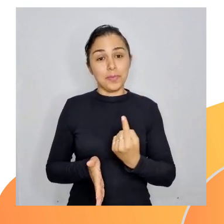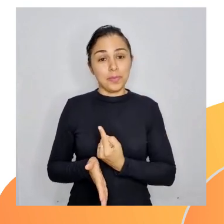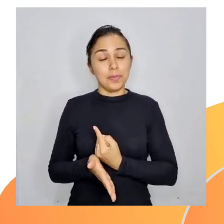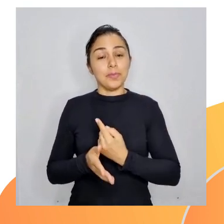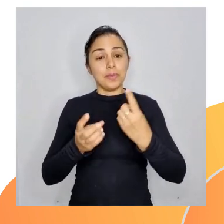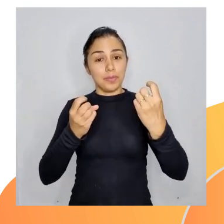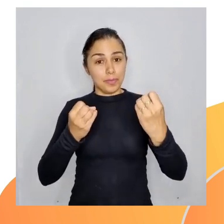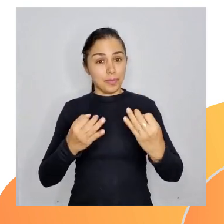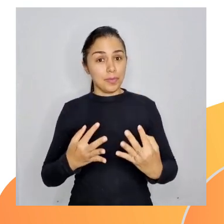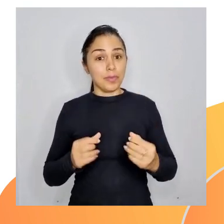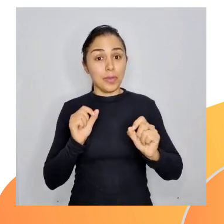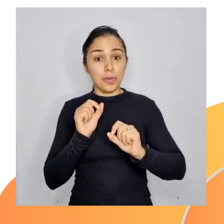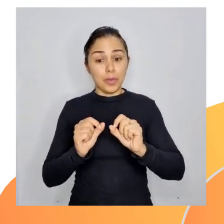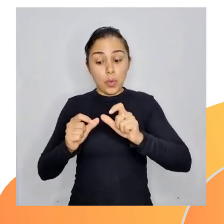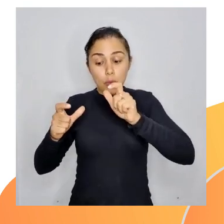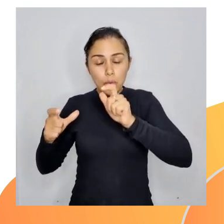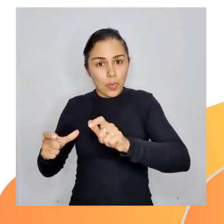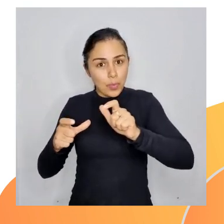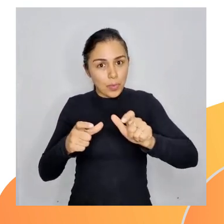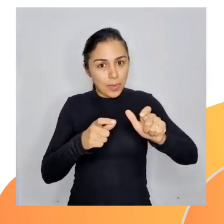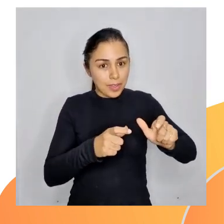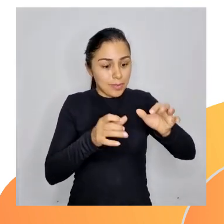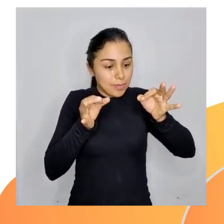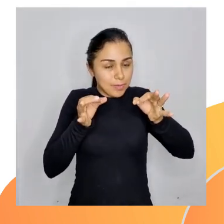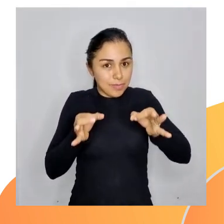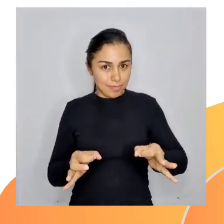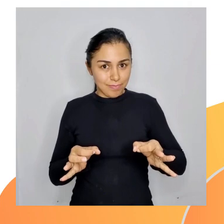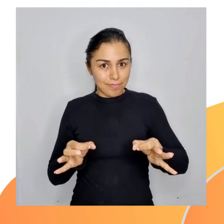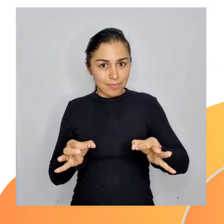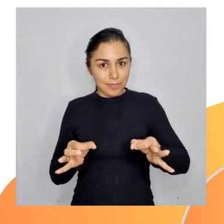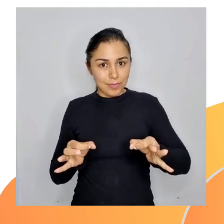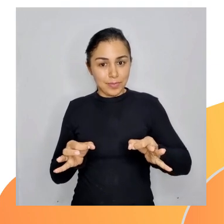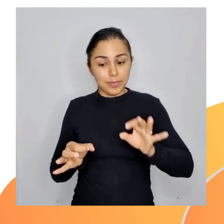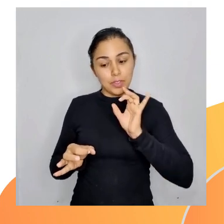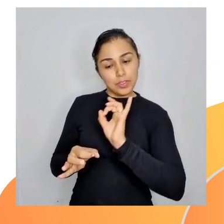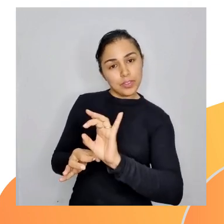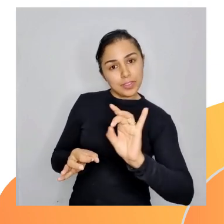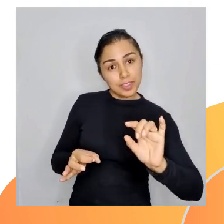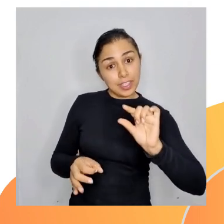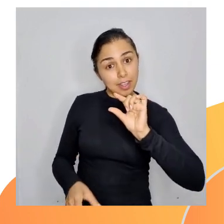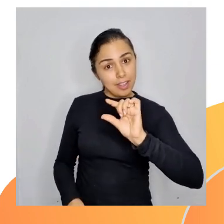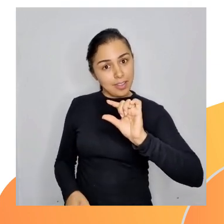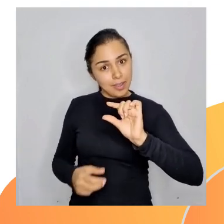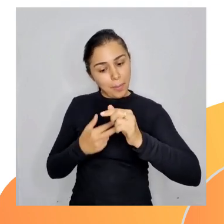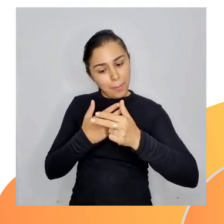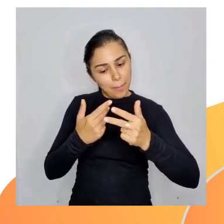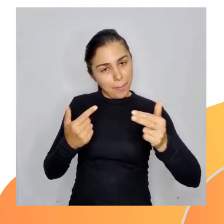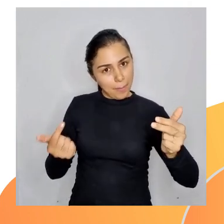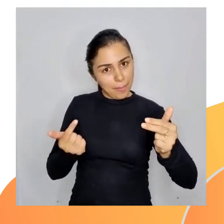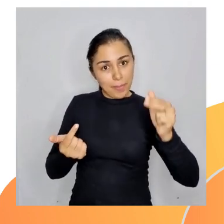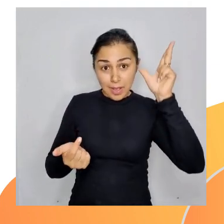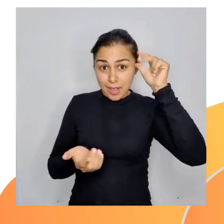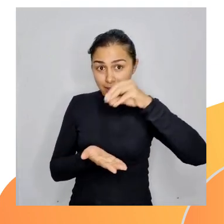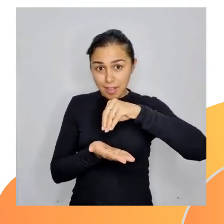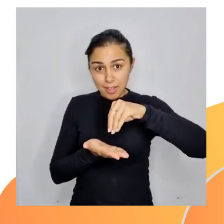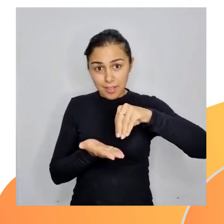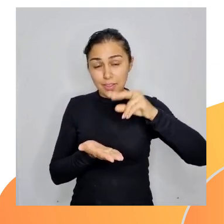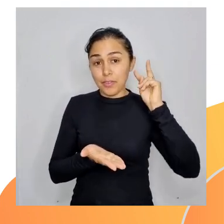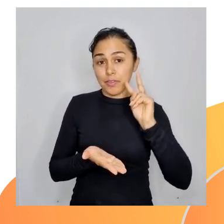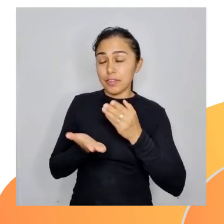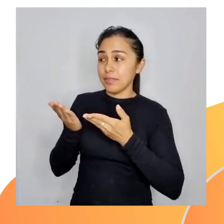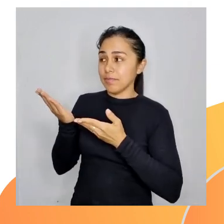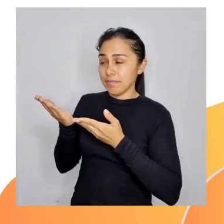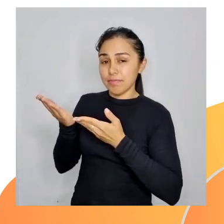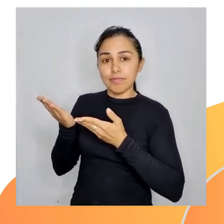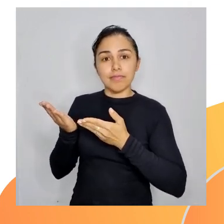falar sobre o posicionamento inicial das peças de xadrez. Então vem comigo, observem a imagem que eu